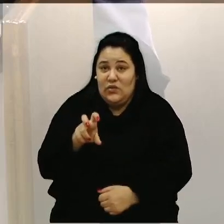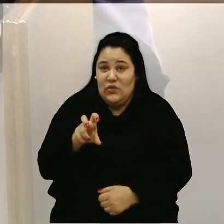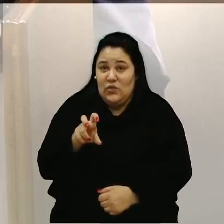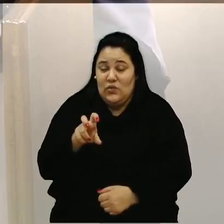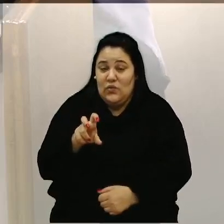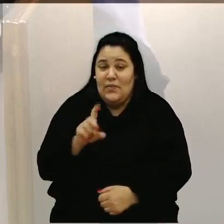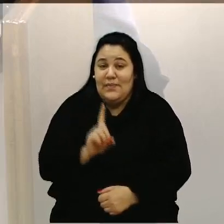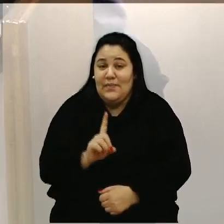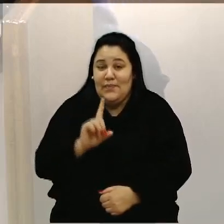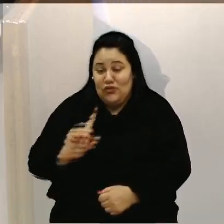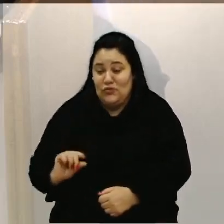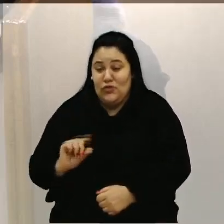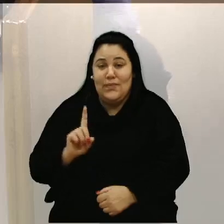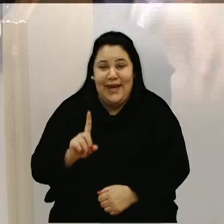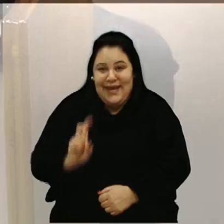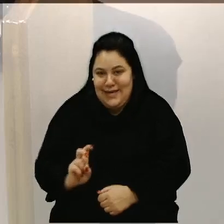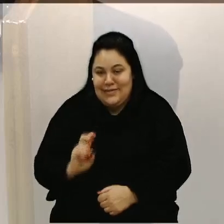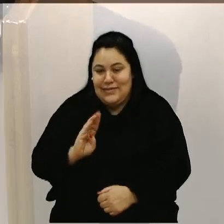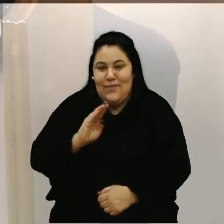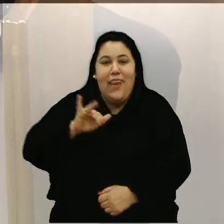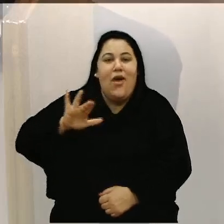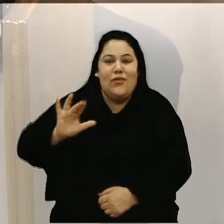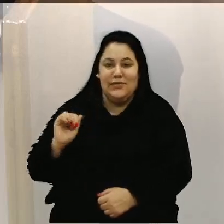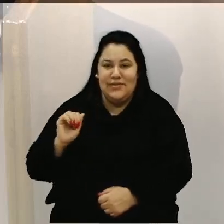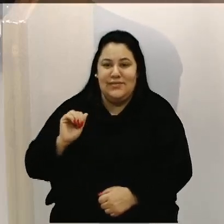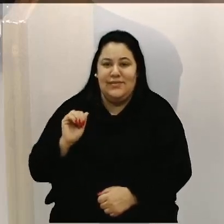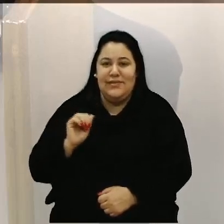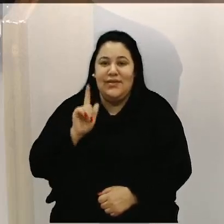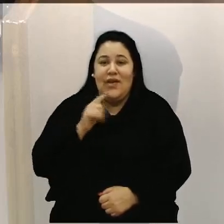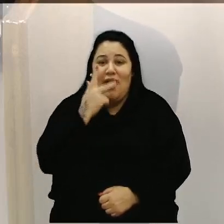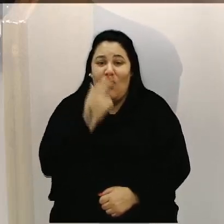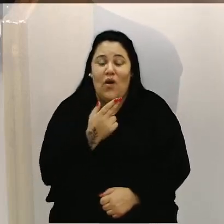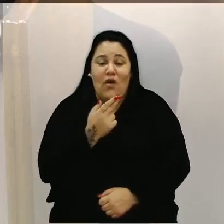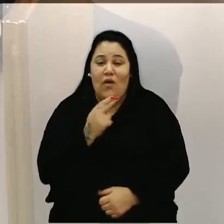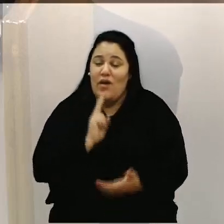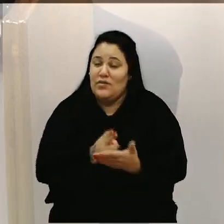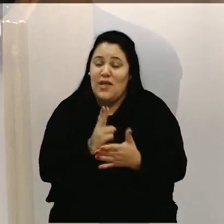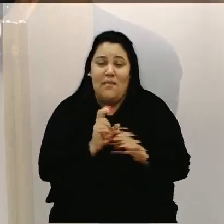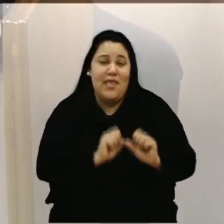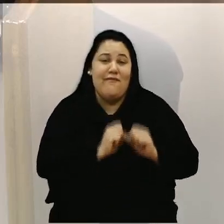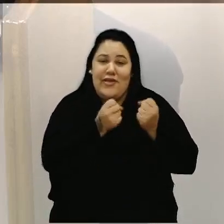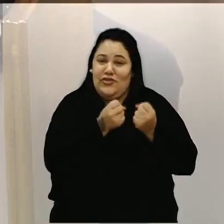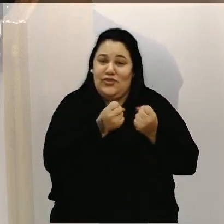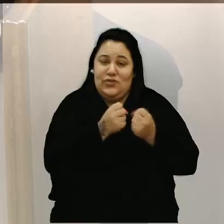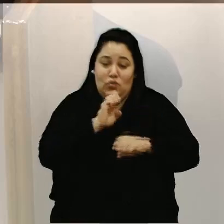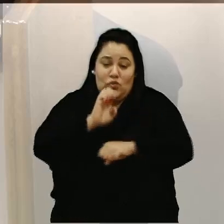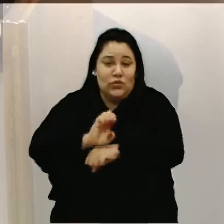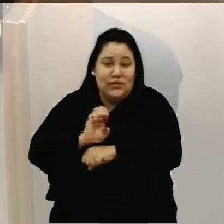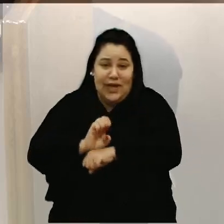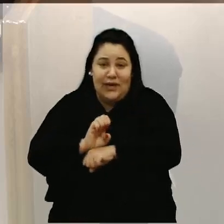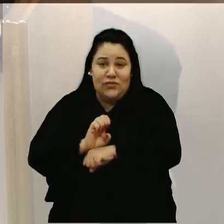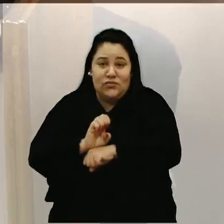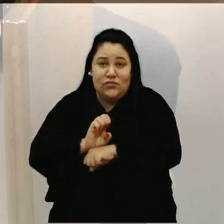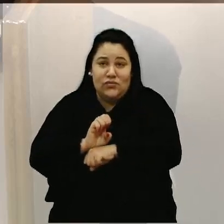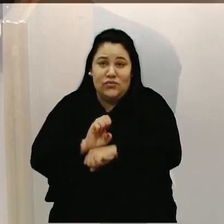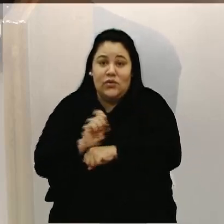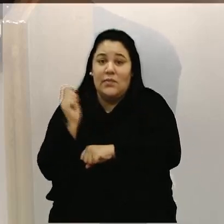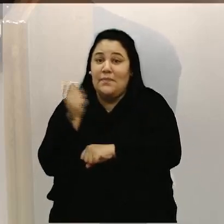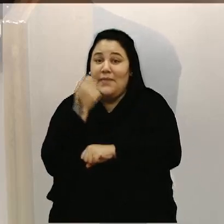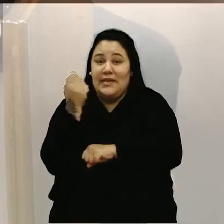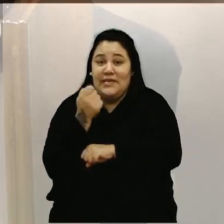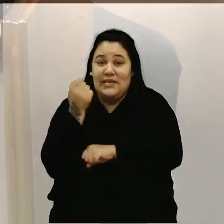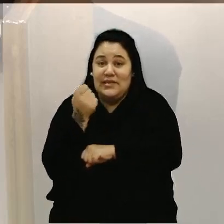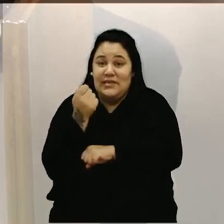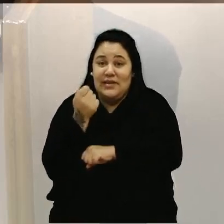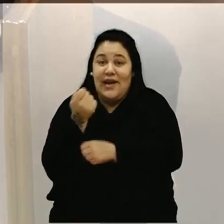bilhões. Então isso vem ao encontro daquilo que eu sempre defendi. O Estado é que tem que receber da União